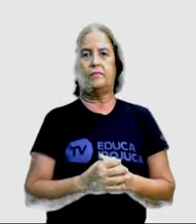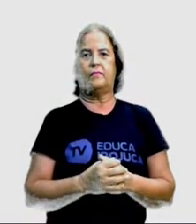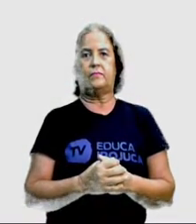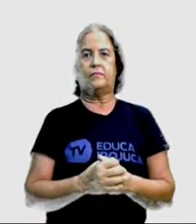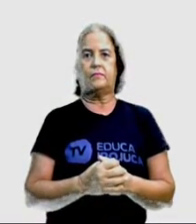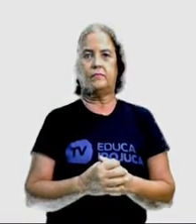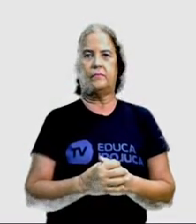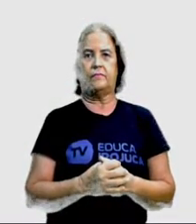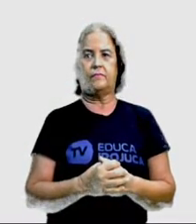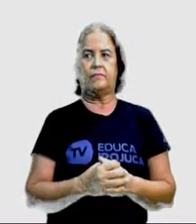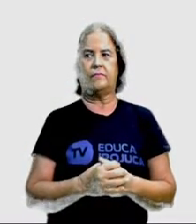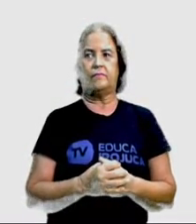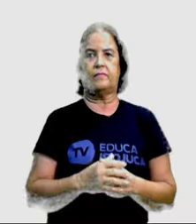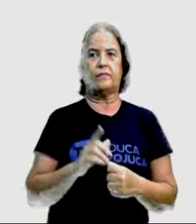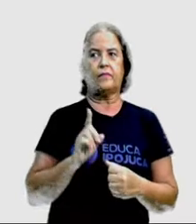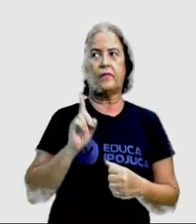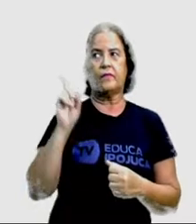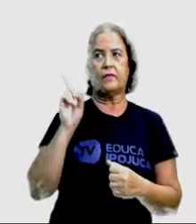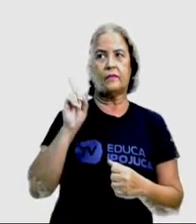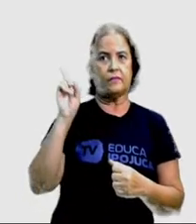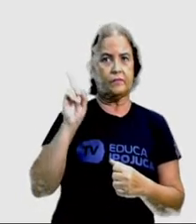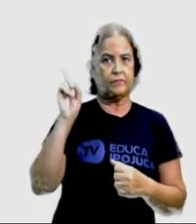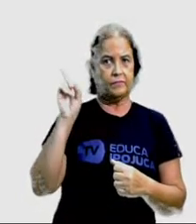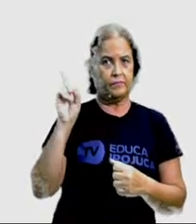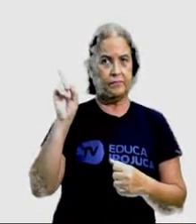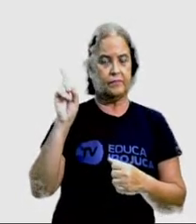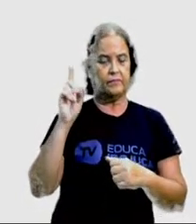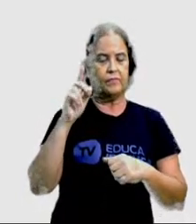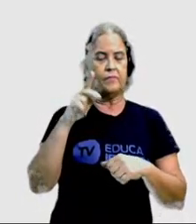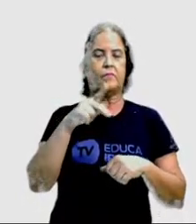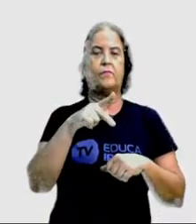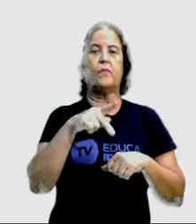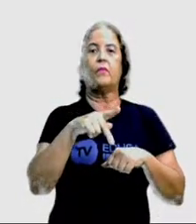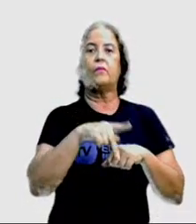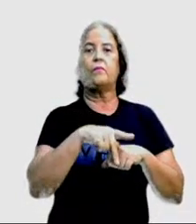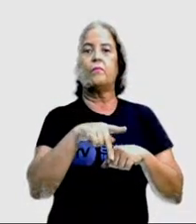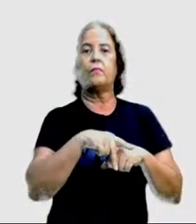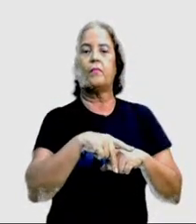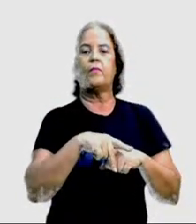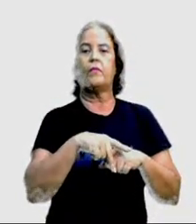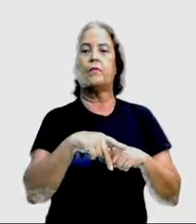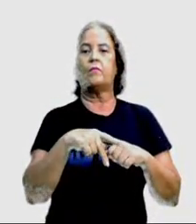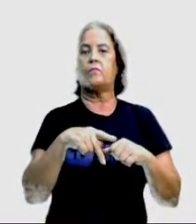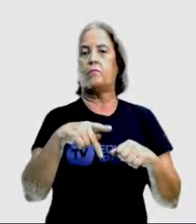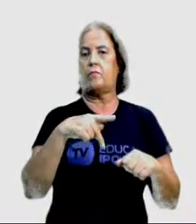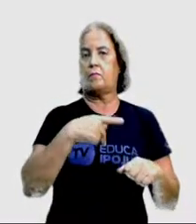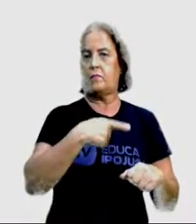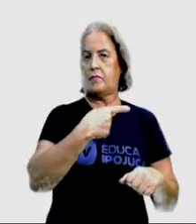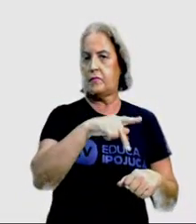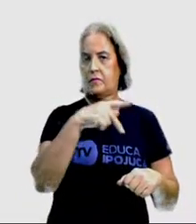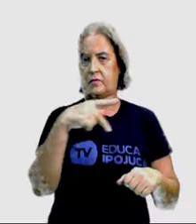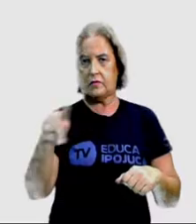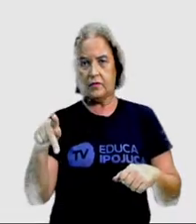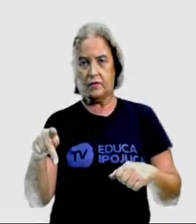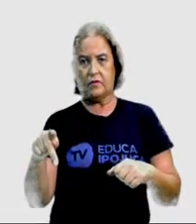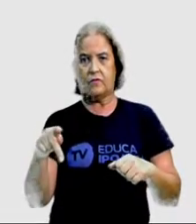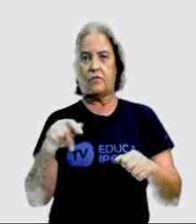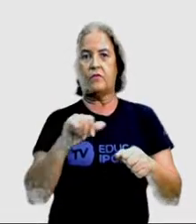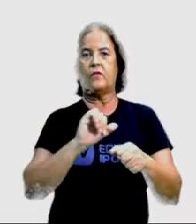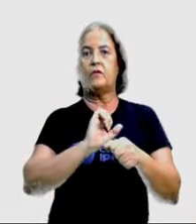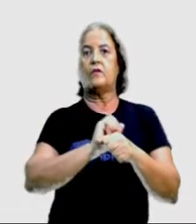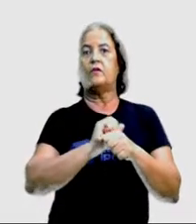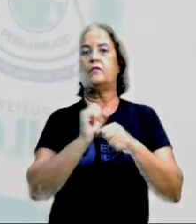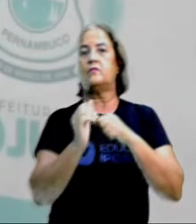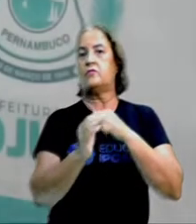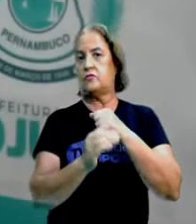Ok. Esses são os pronomes possessivos adjetivos em inglês, tá bom? Lembra que eu tinha dito para